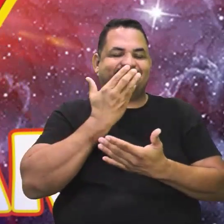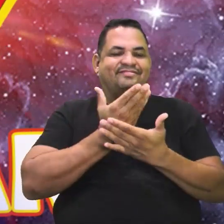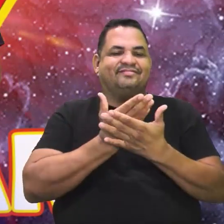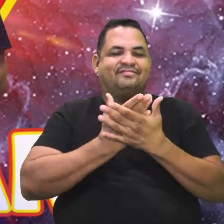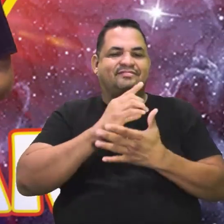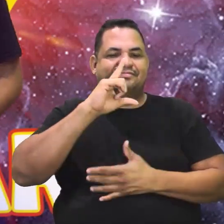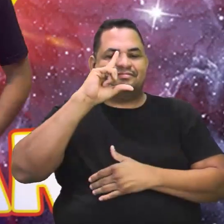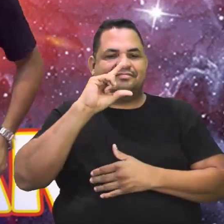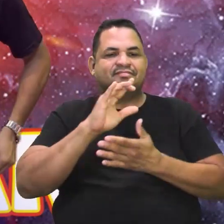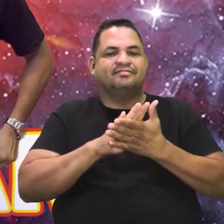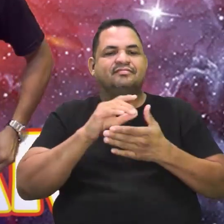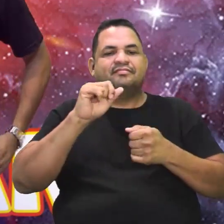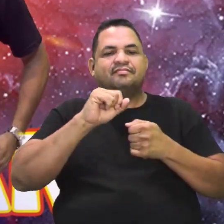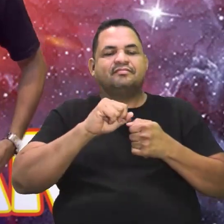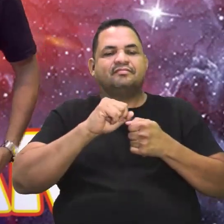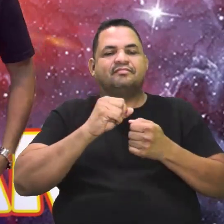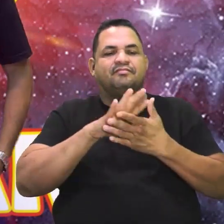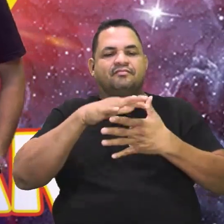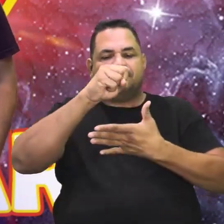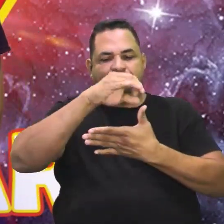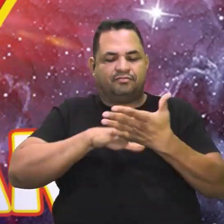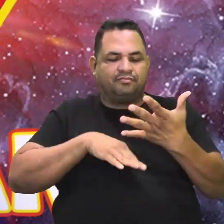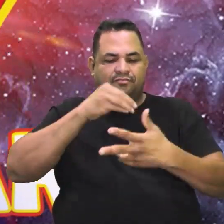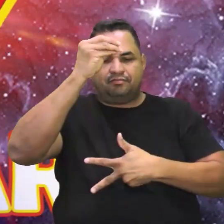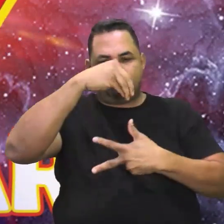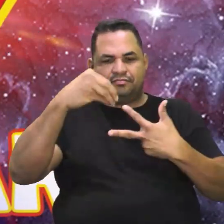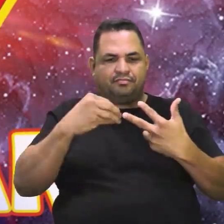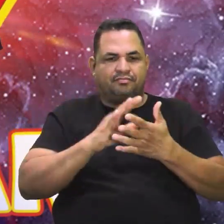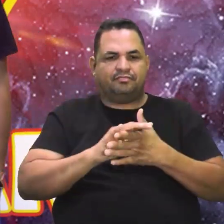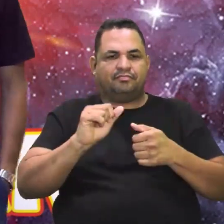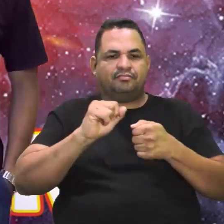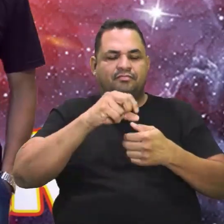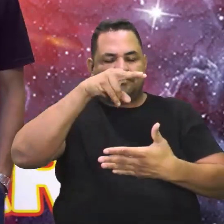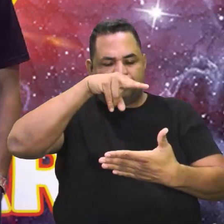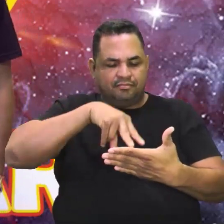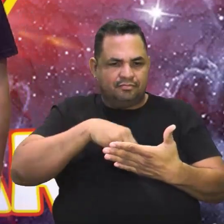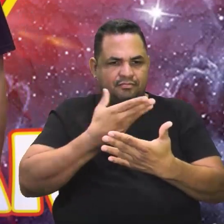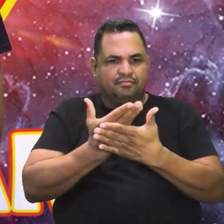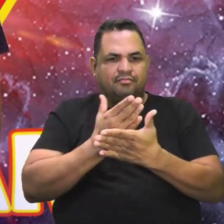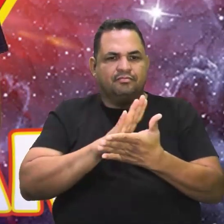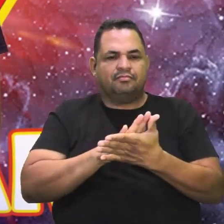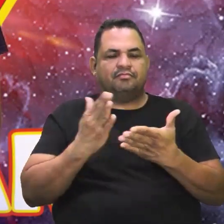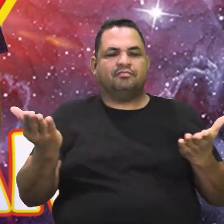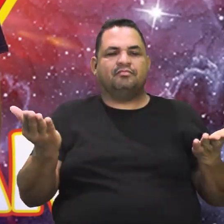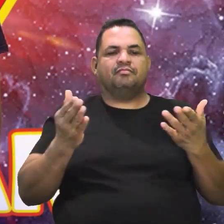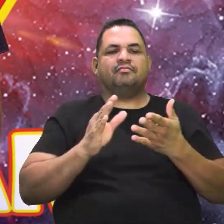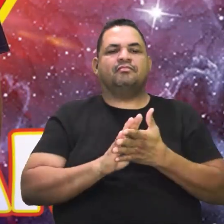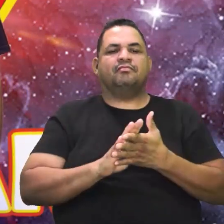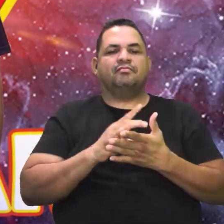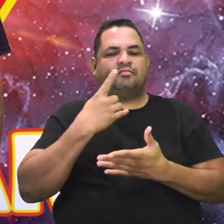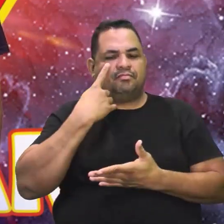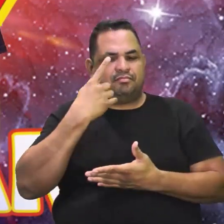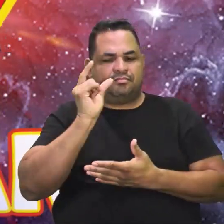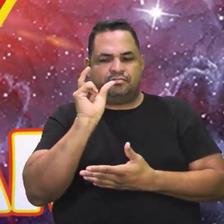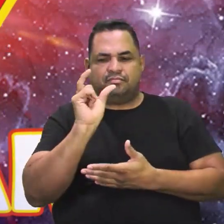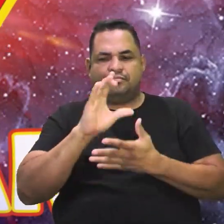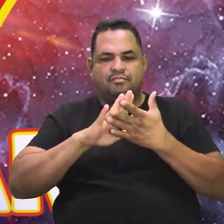mais um pouquinho. A gente vai fazer mais questões do Enem com vocês, fazendo aquela leitura, interpretação, vendo